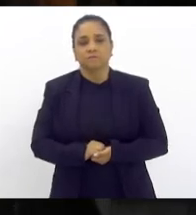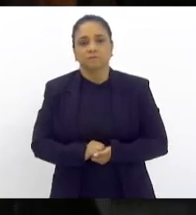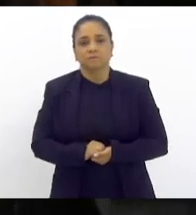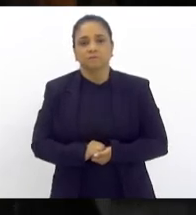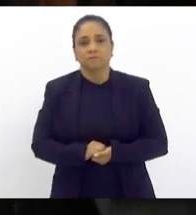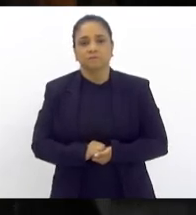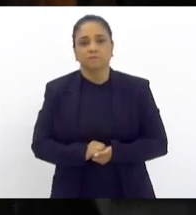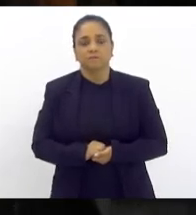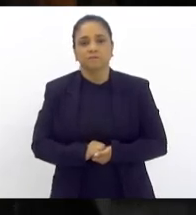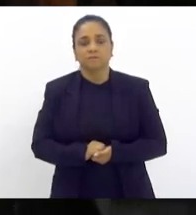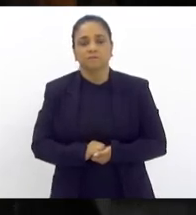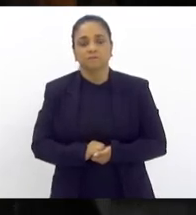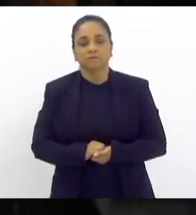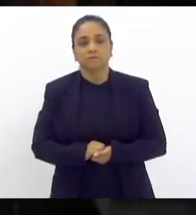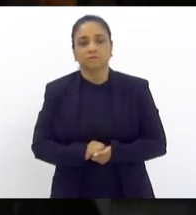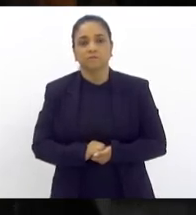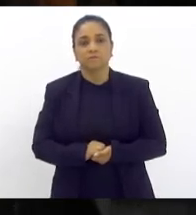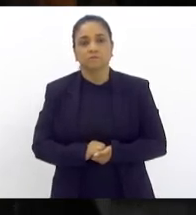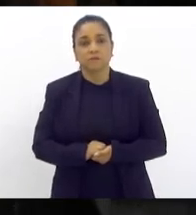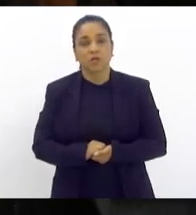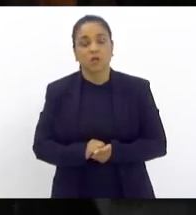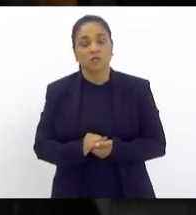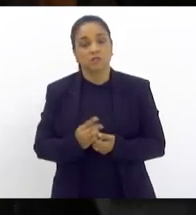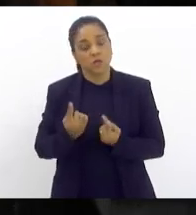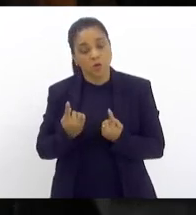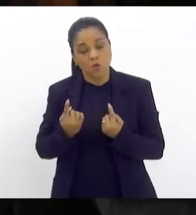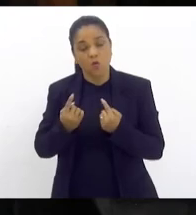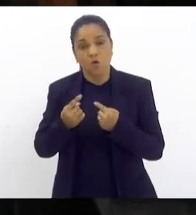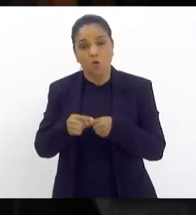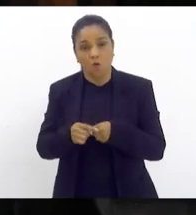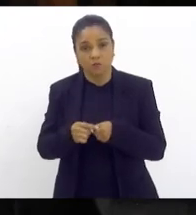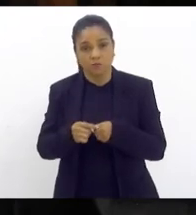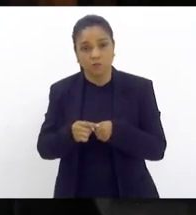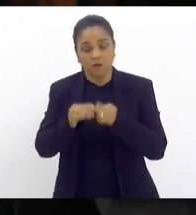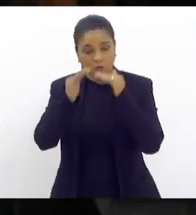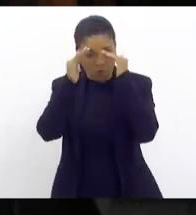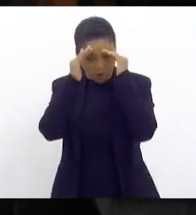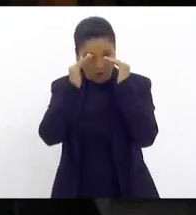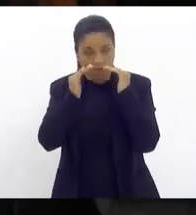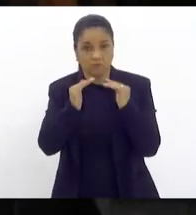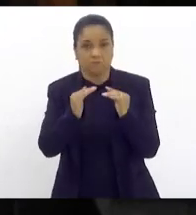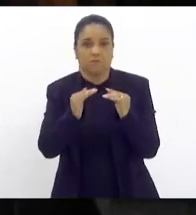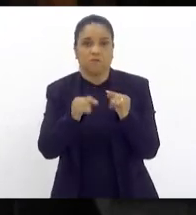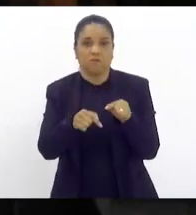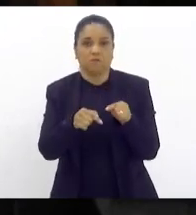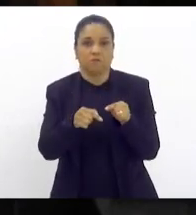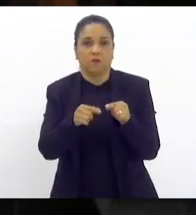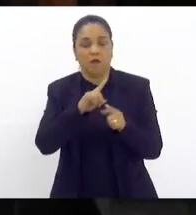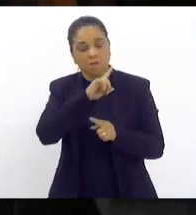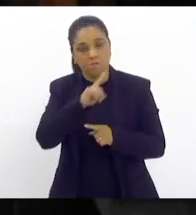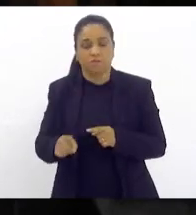da constituindo inflação além de contravenção o desrespeito é essa proibição